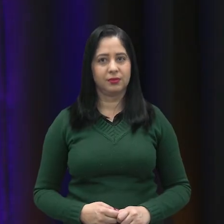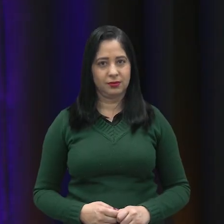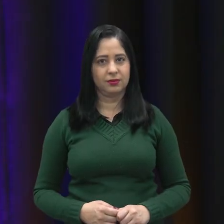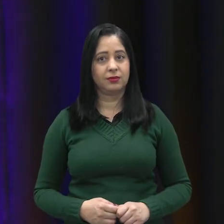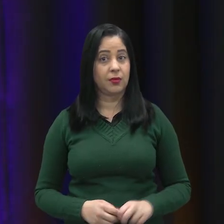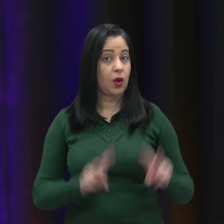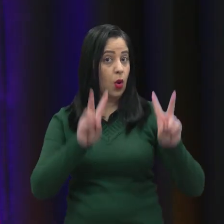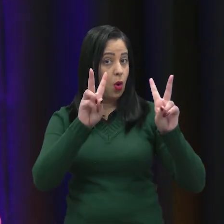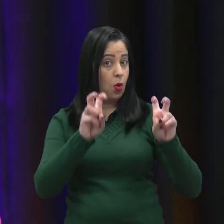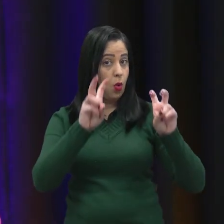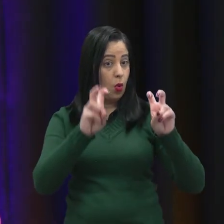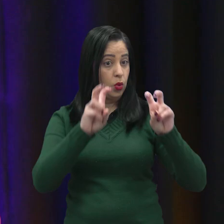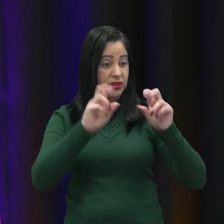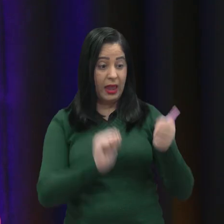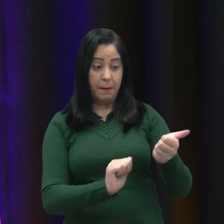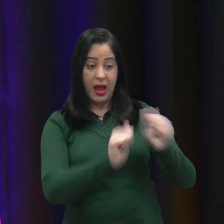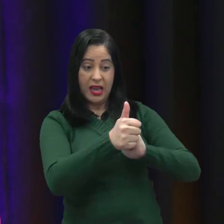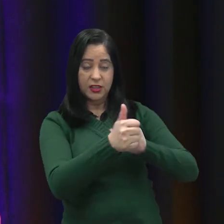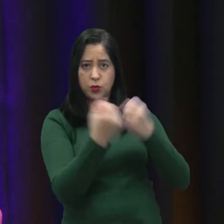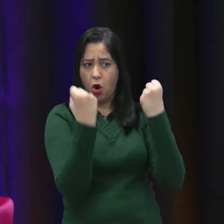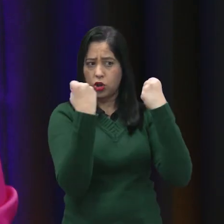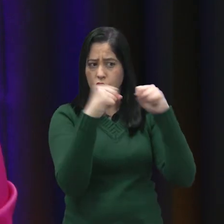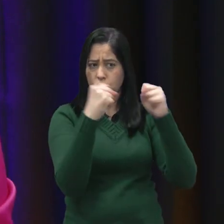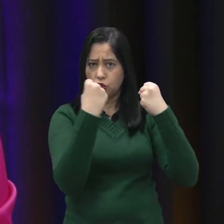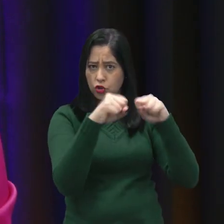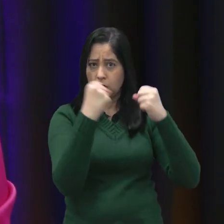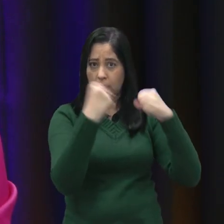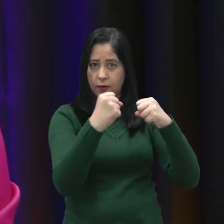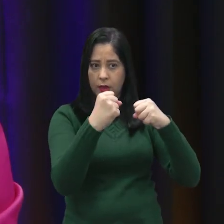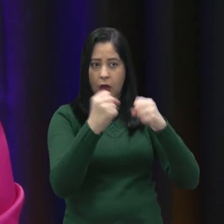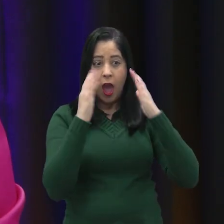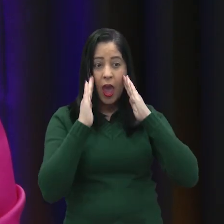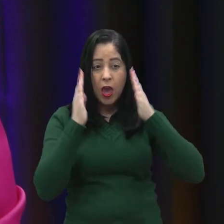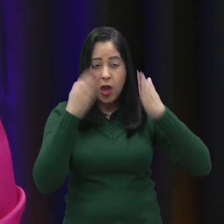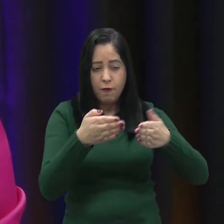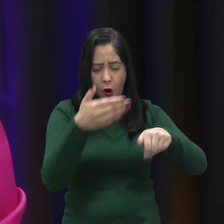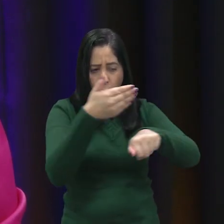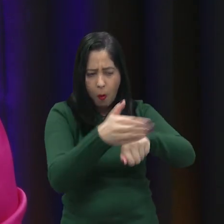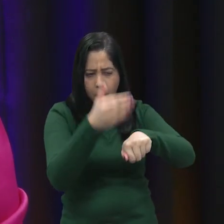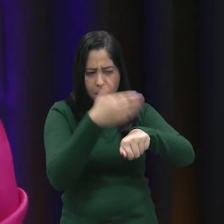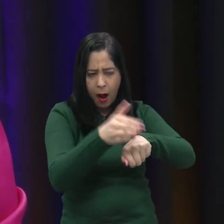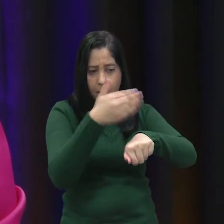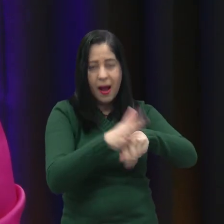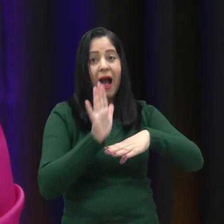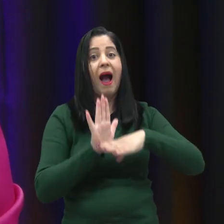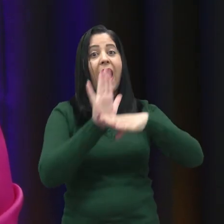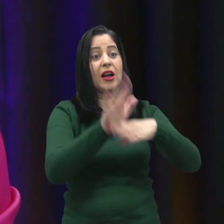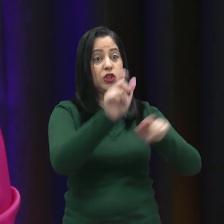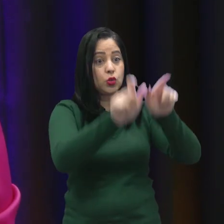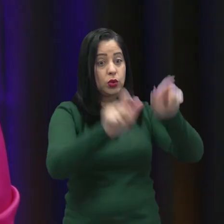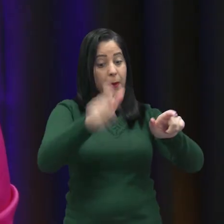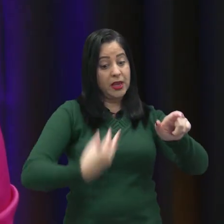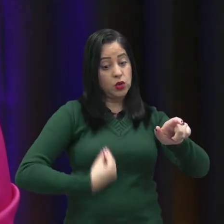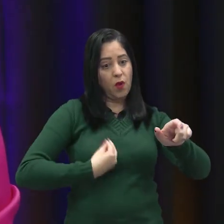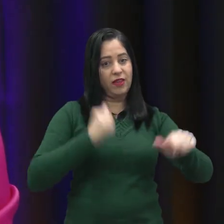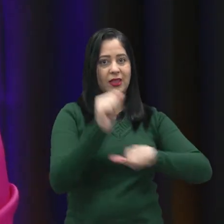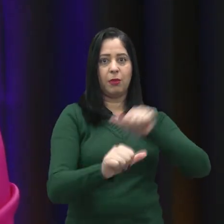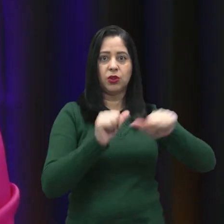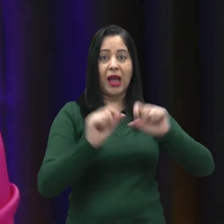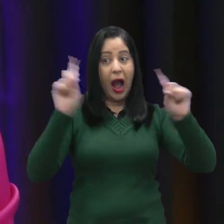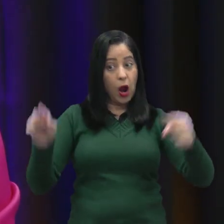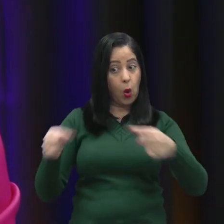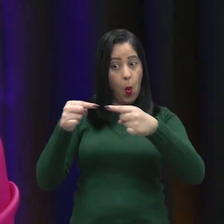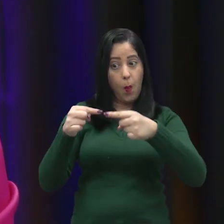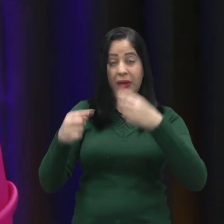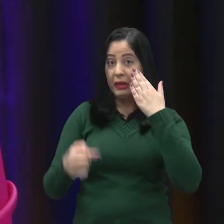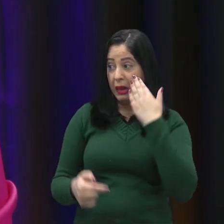Falar sobre atividade física, esportes e como a disciplina no treinamento pode transformar as pessoas é um tema que tem tudo a ver